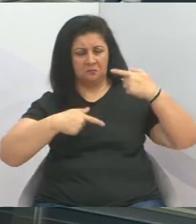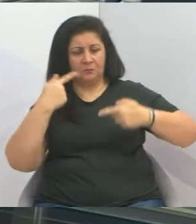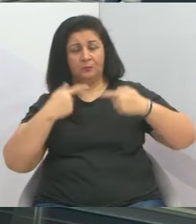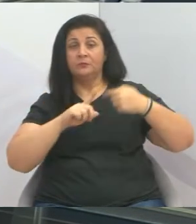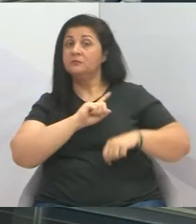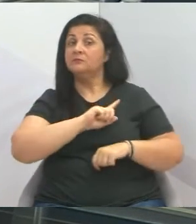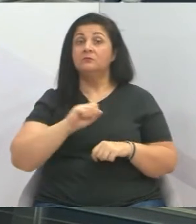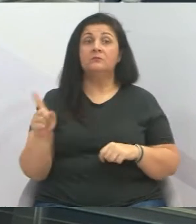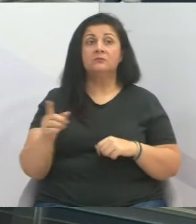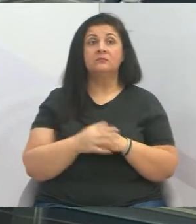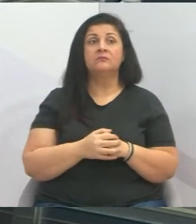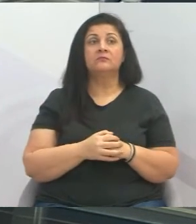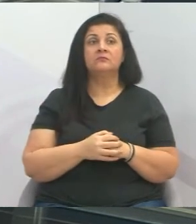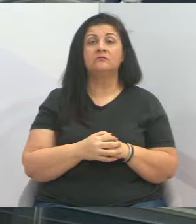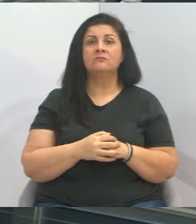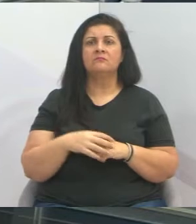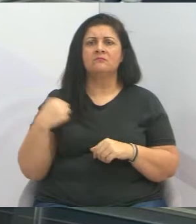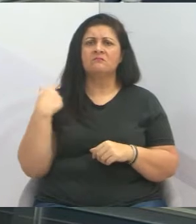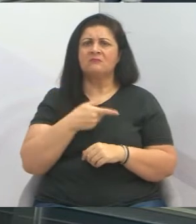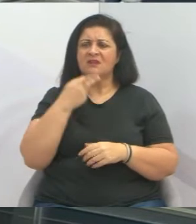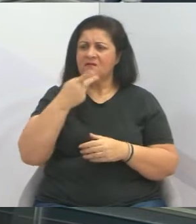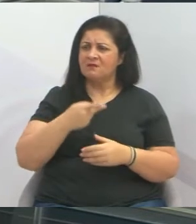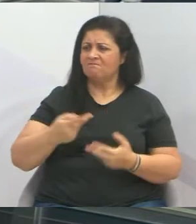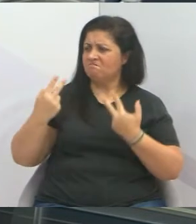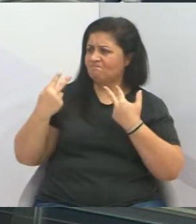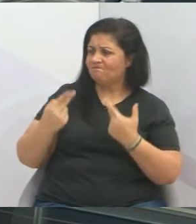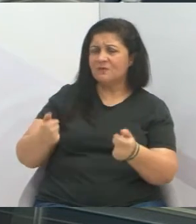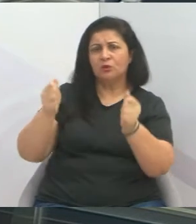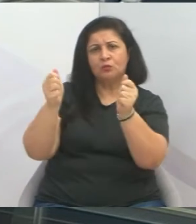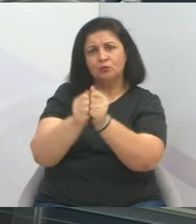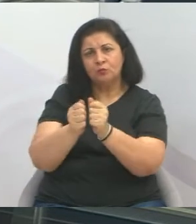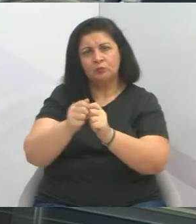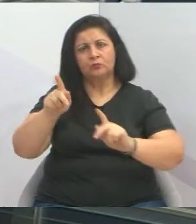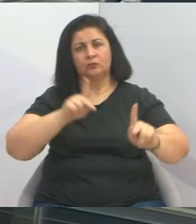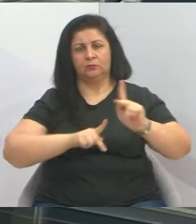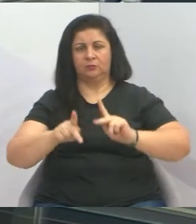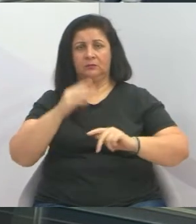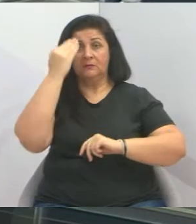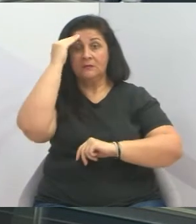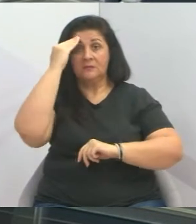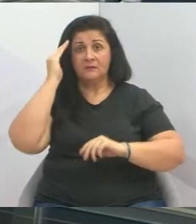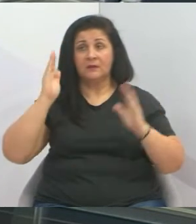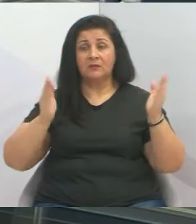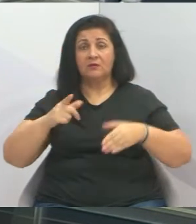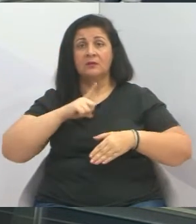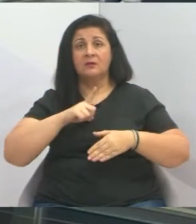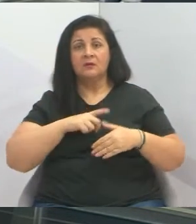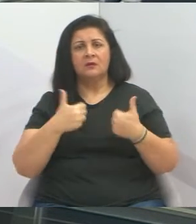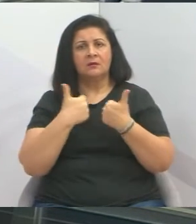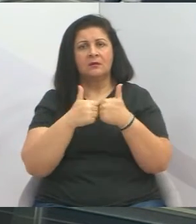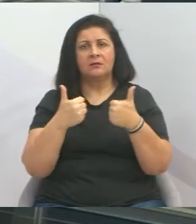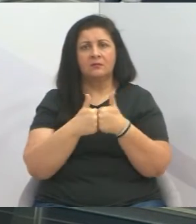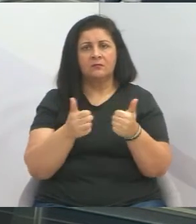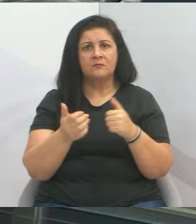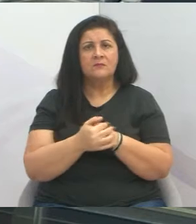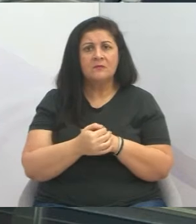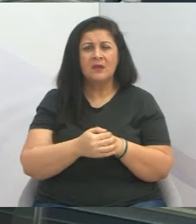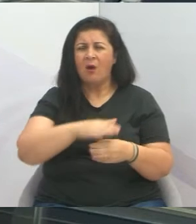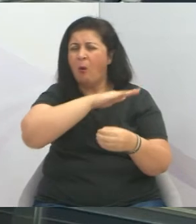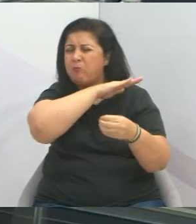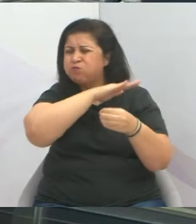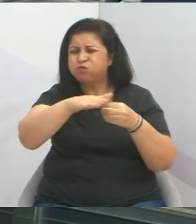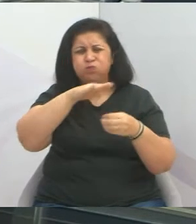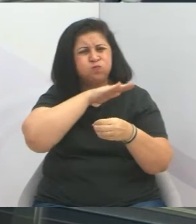politicagem aqui tem que pisar no chão que as pessoas pisam entender que hoje nós temos linhas deficitárias e